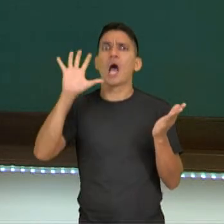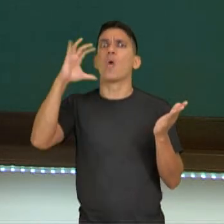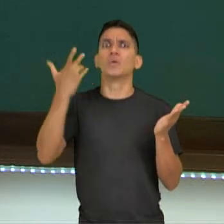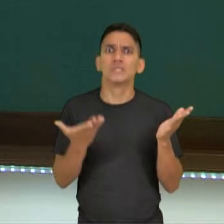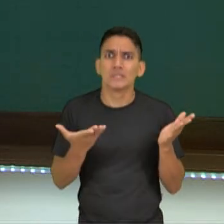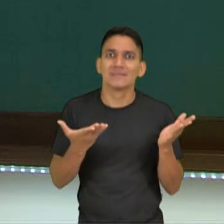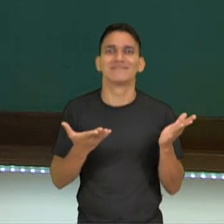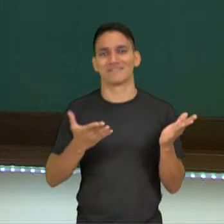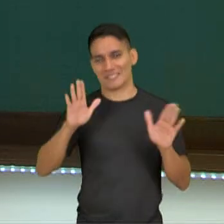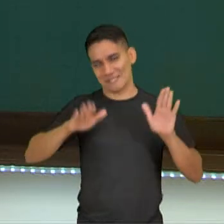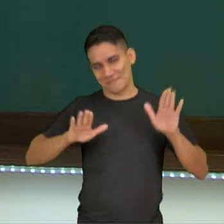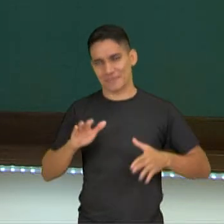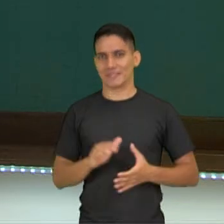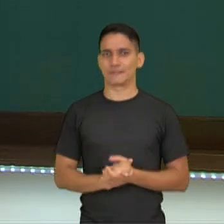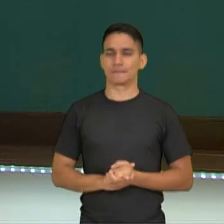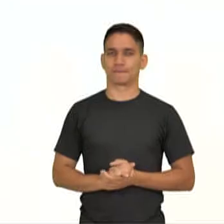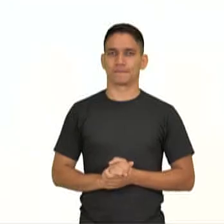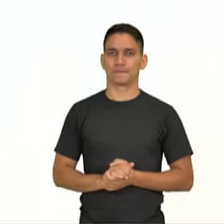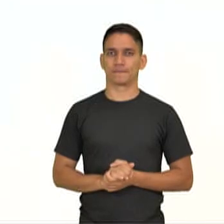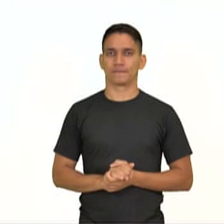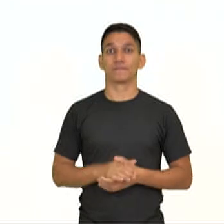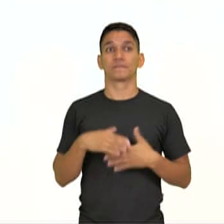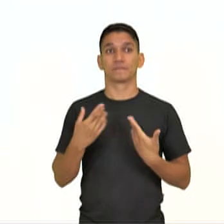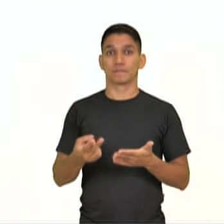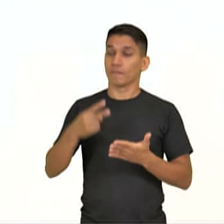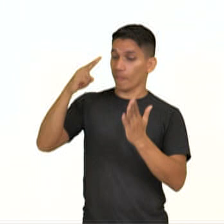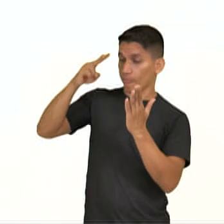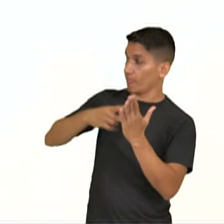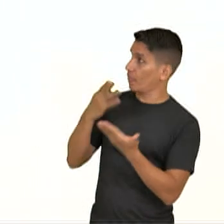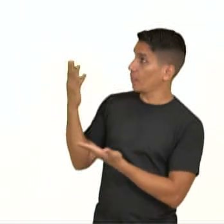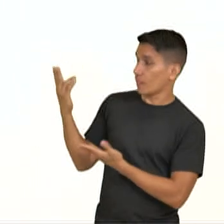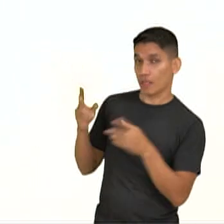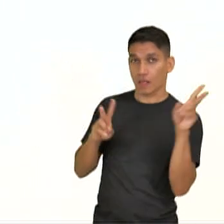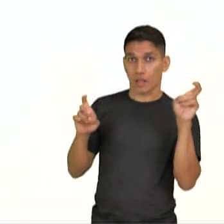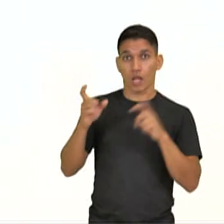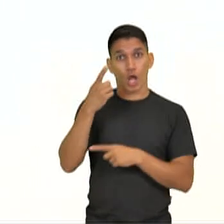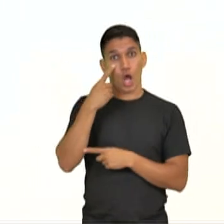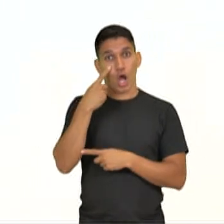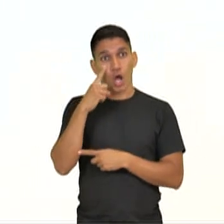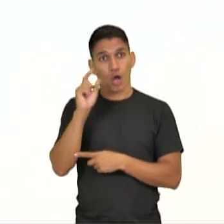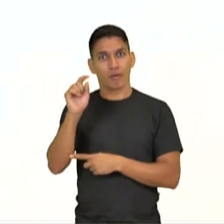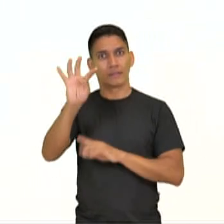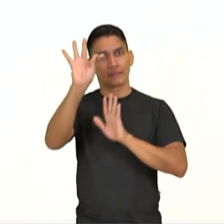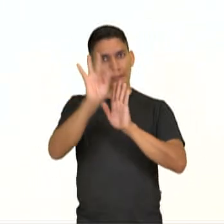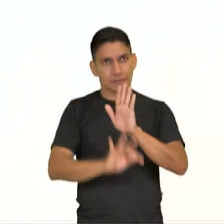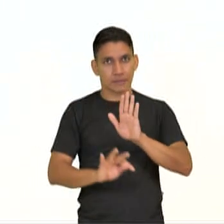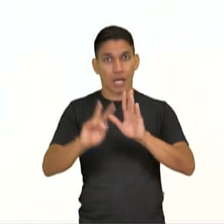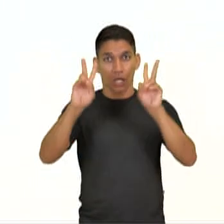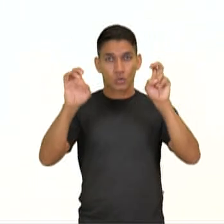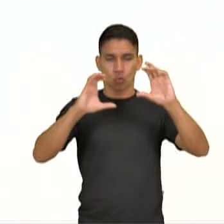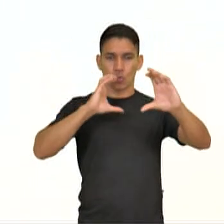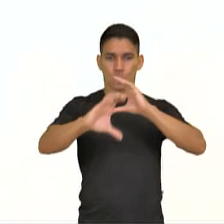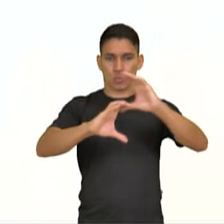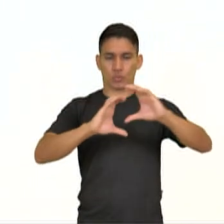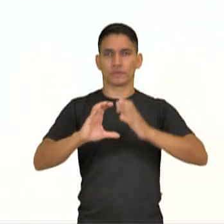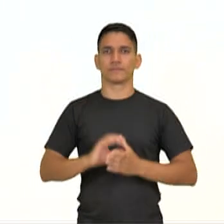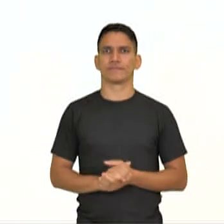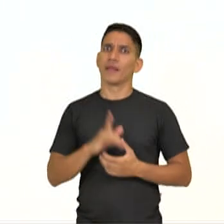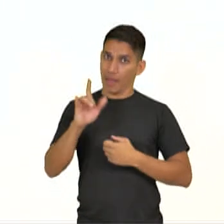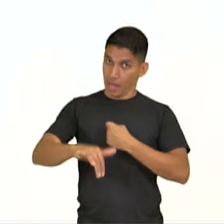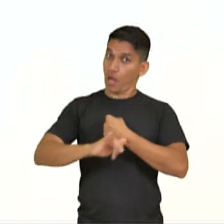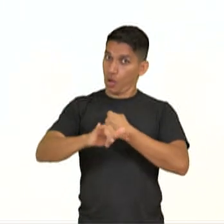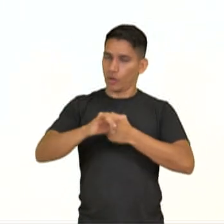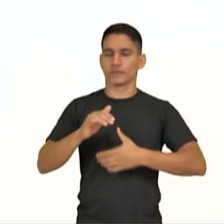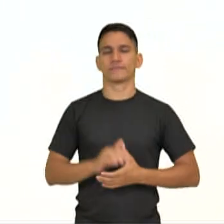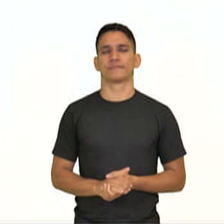história, certo? Então vamos ler aqui comigo, pessoal. Observem aqui o texto comunicação. É uma crônica,